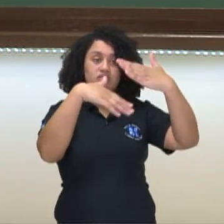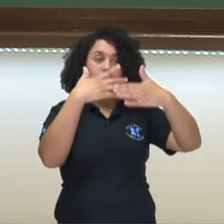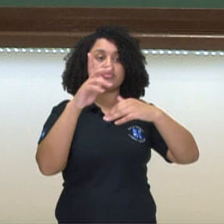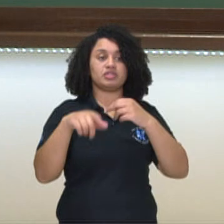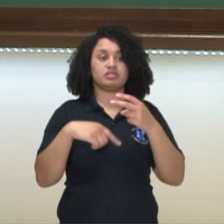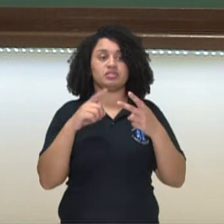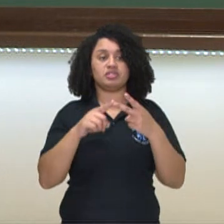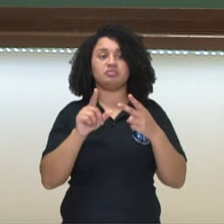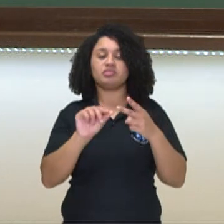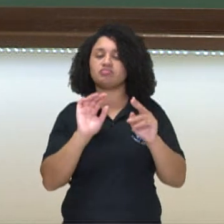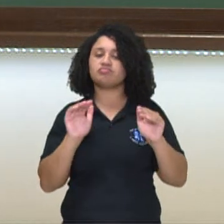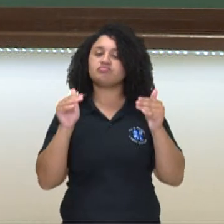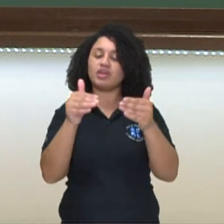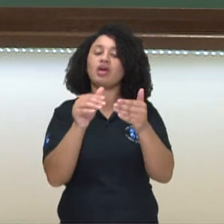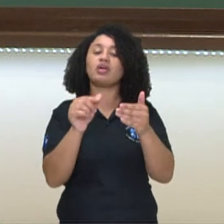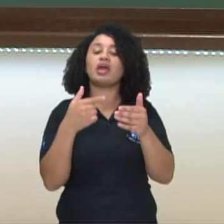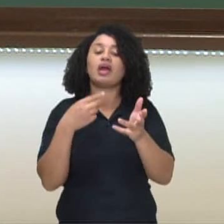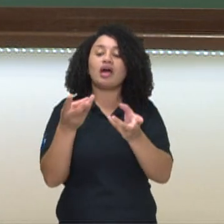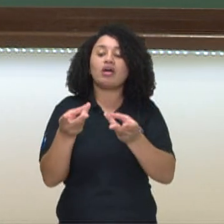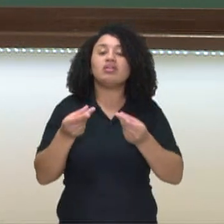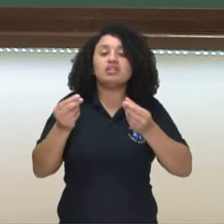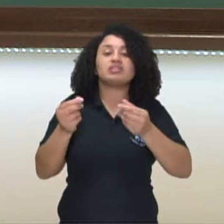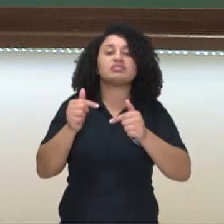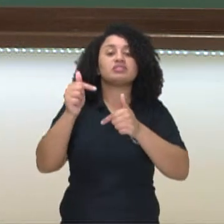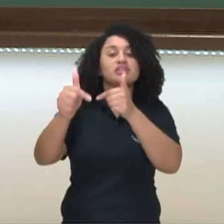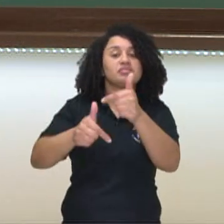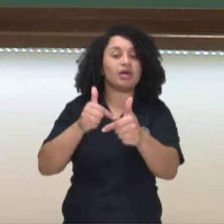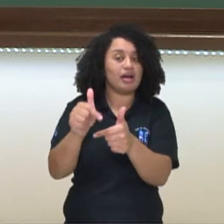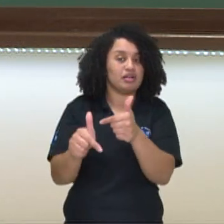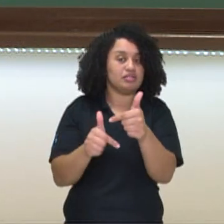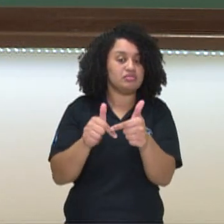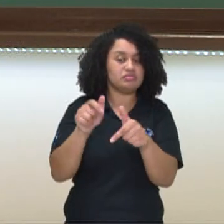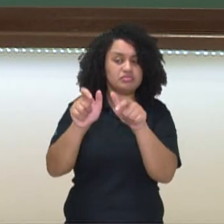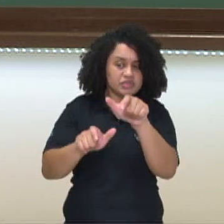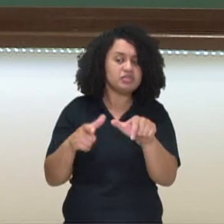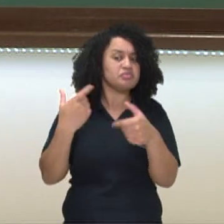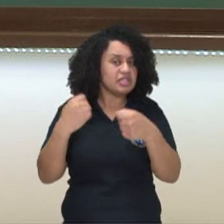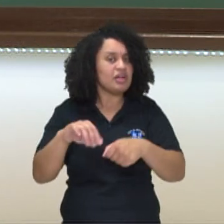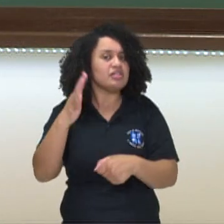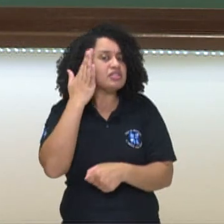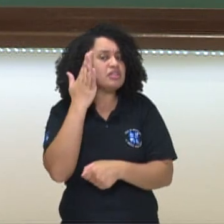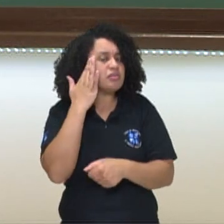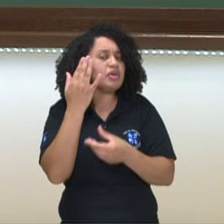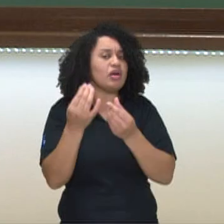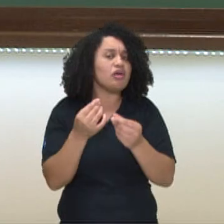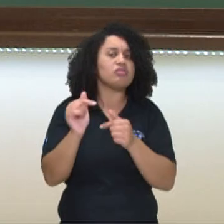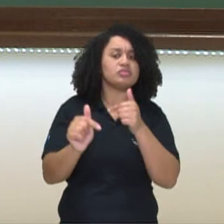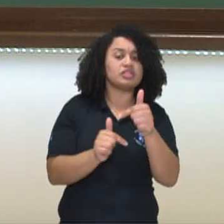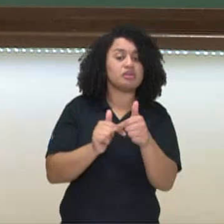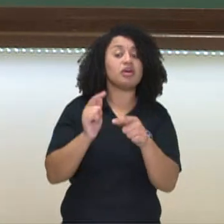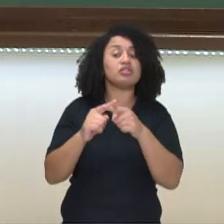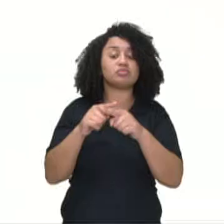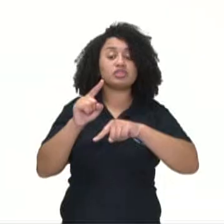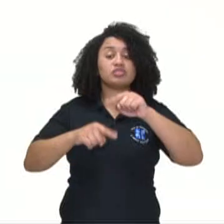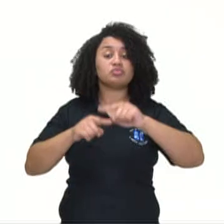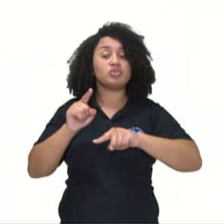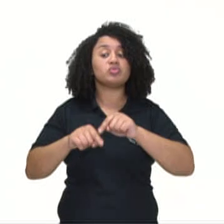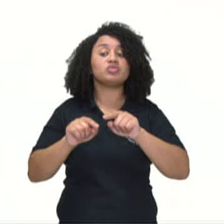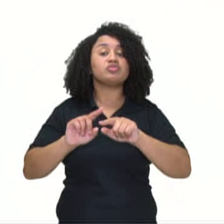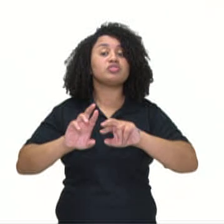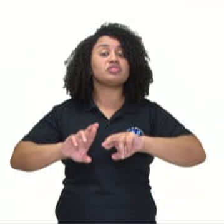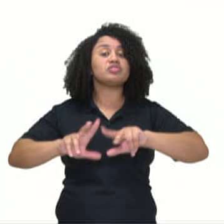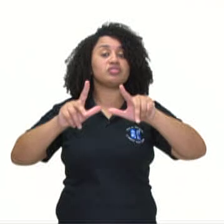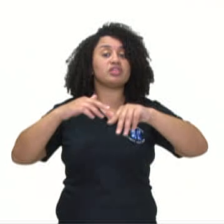a especialização e a qualificação de mão de obra cada vez mais necessária, porque os produtos foram sendo aprimorados. E,